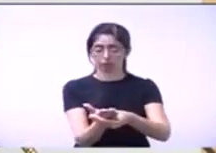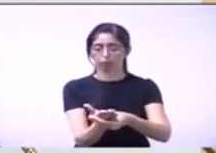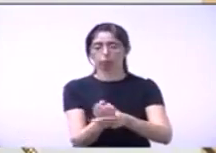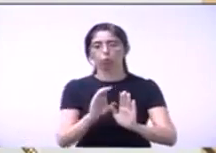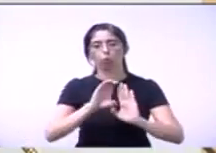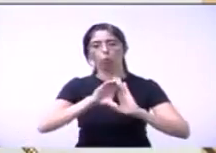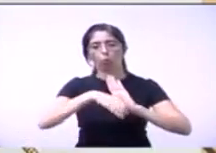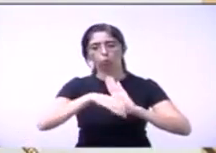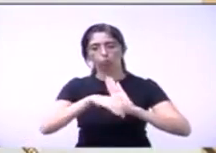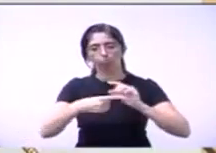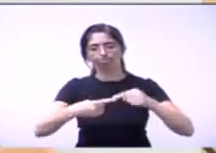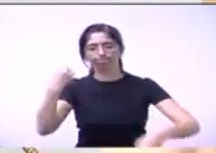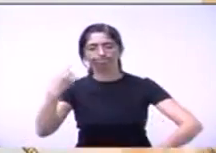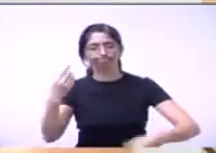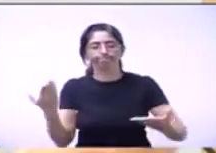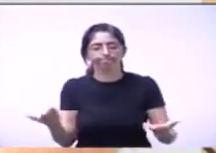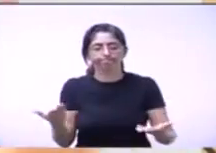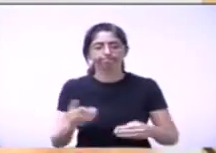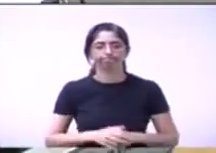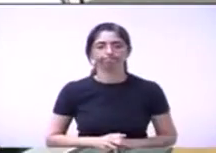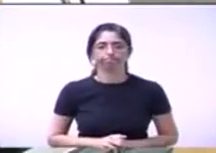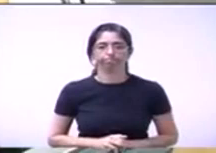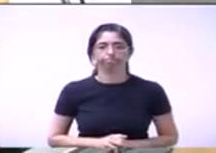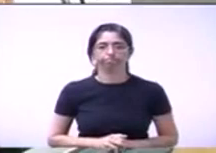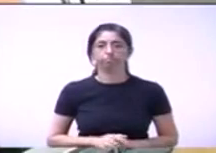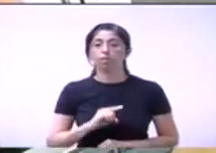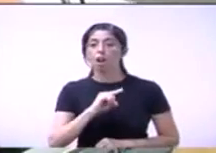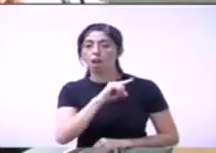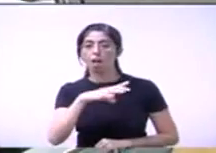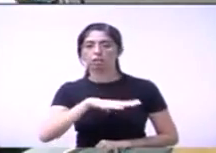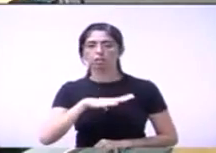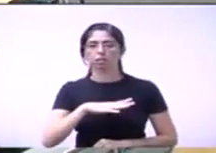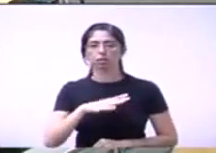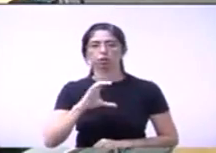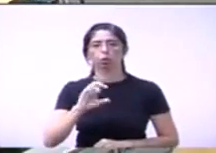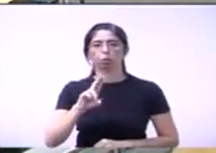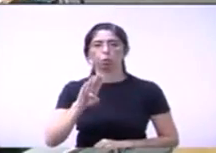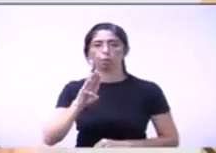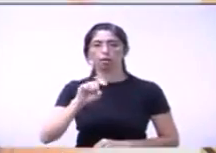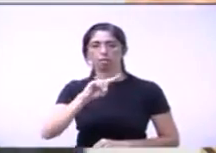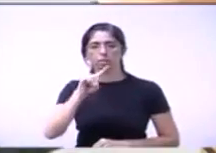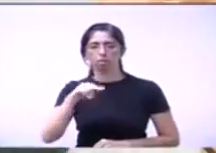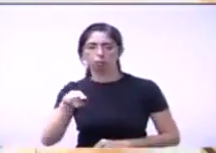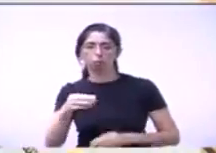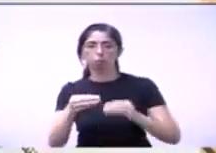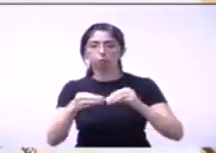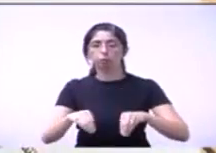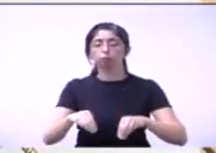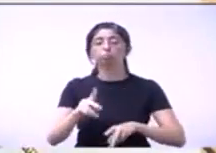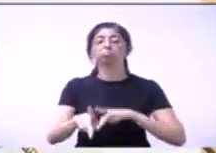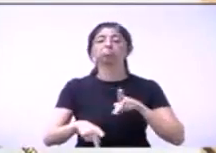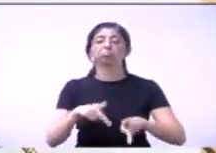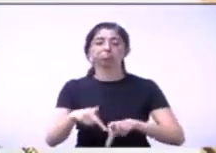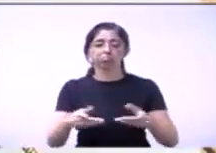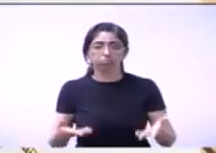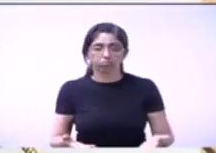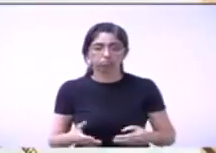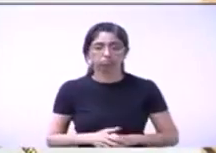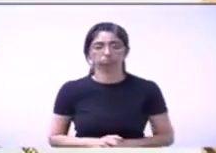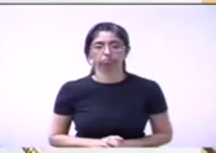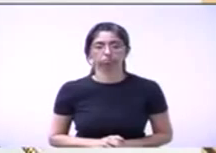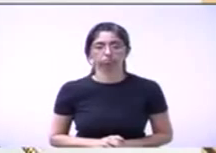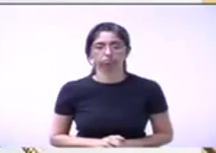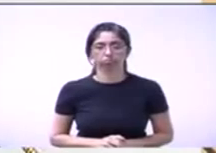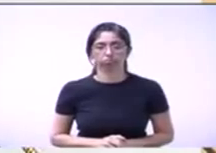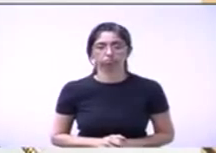inconstitucionalidade, ele fala assim, no parecer lá, final, prejuízos à população, eu só vejo lado